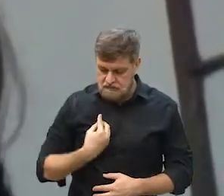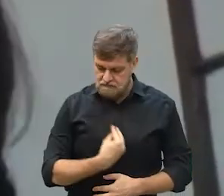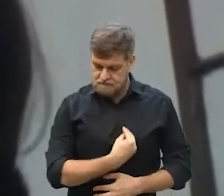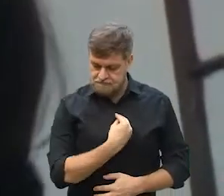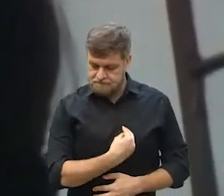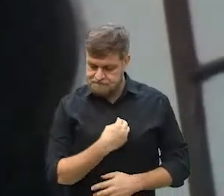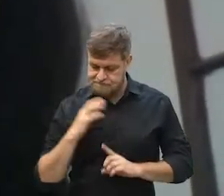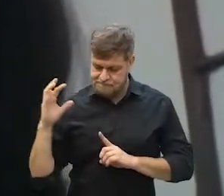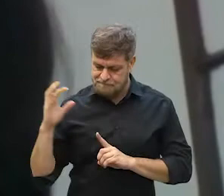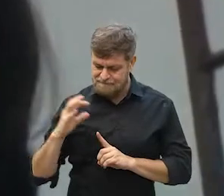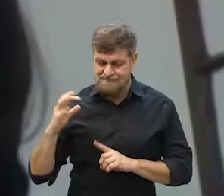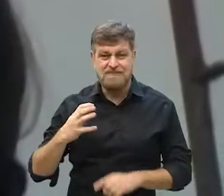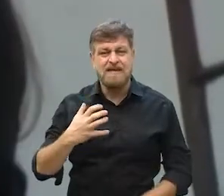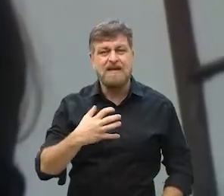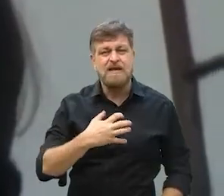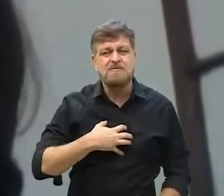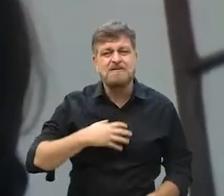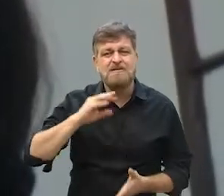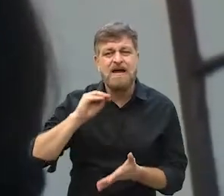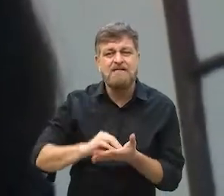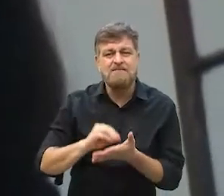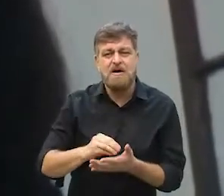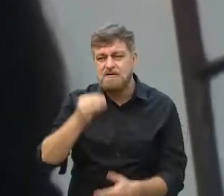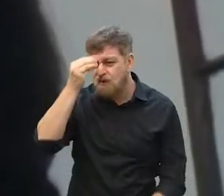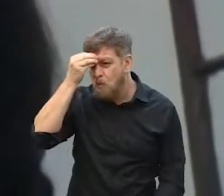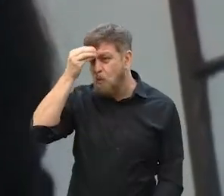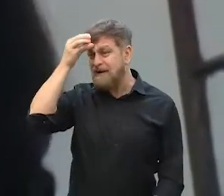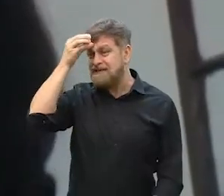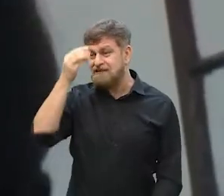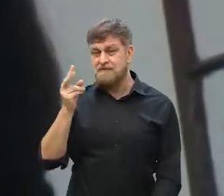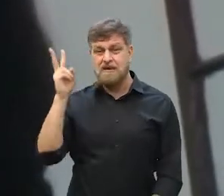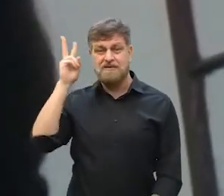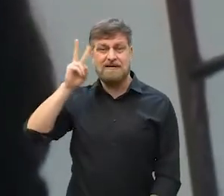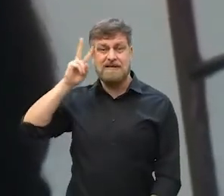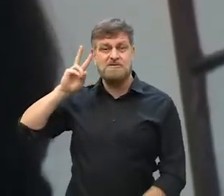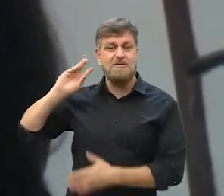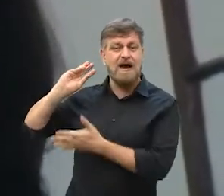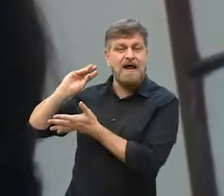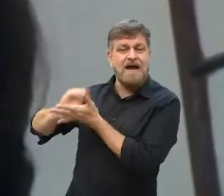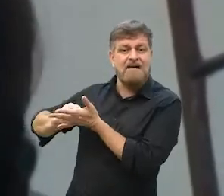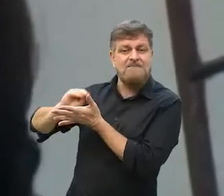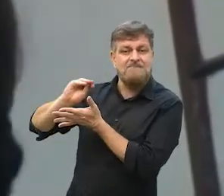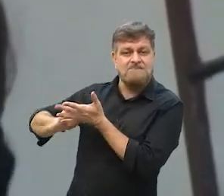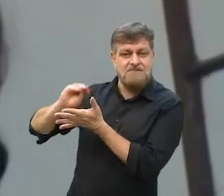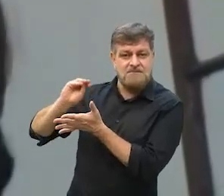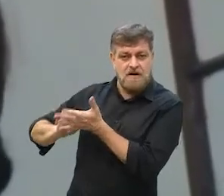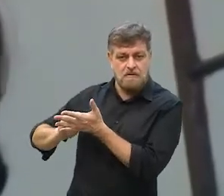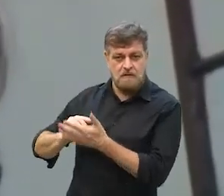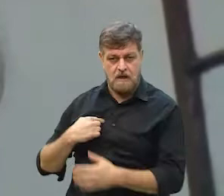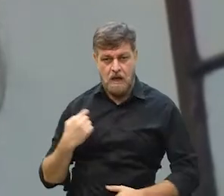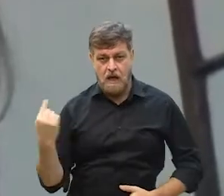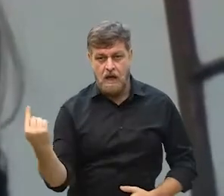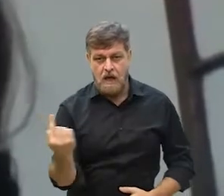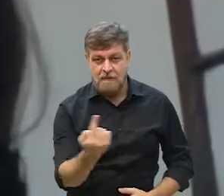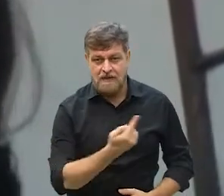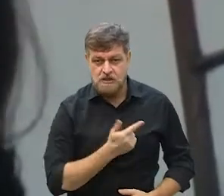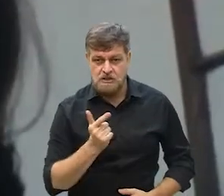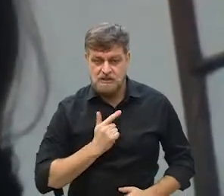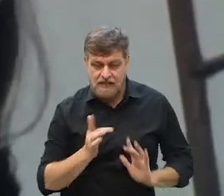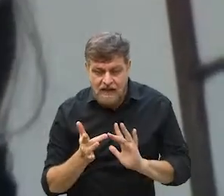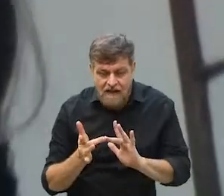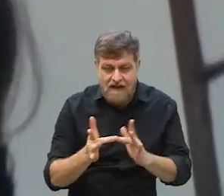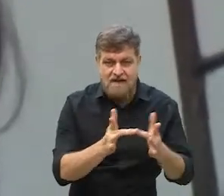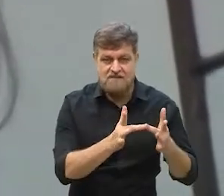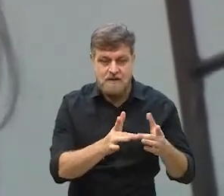sinto muita falta disso, desse conhecimento da nossa história espacial, até para que a gente tenha mais vínculos